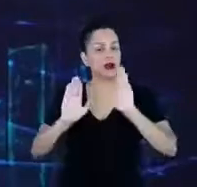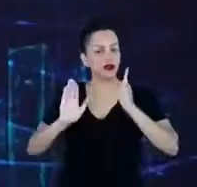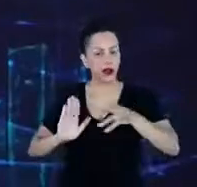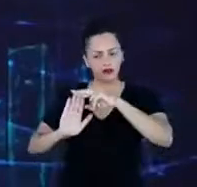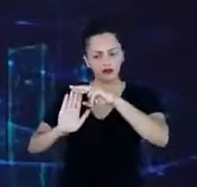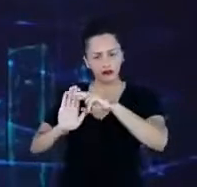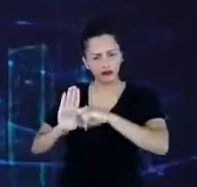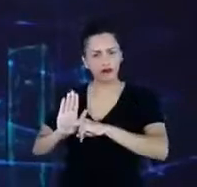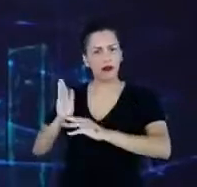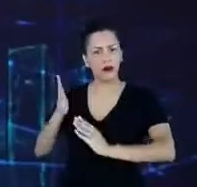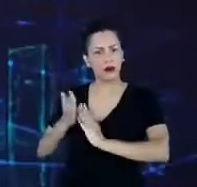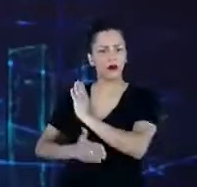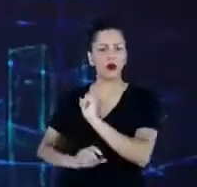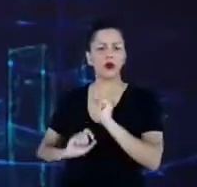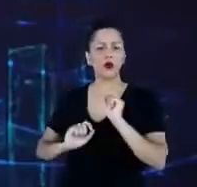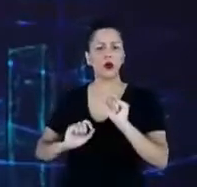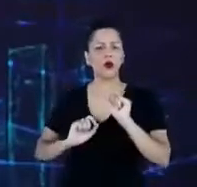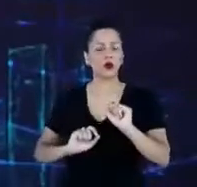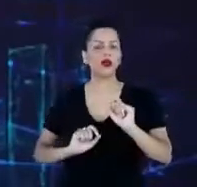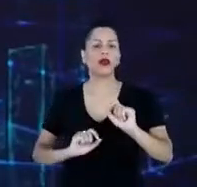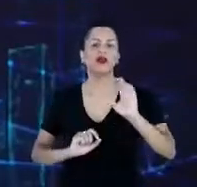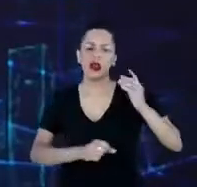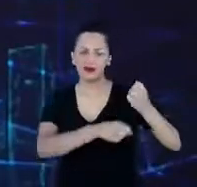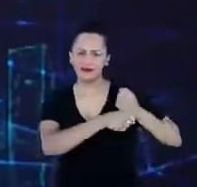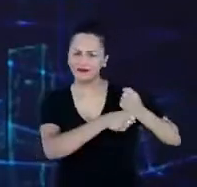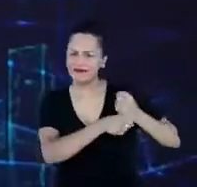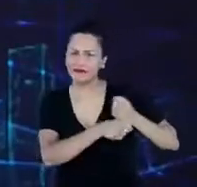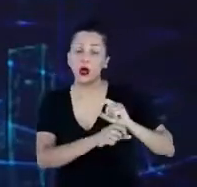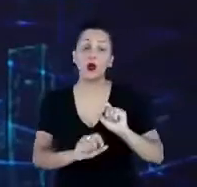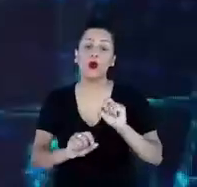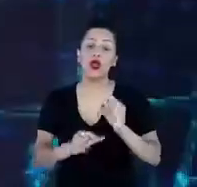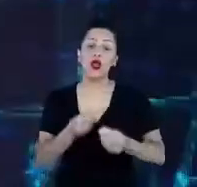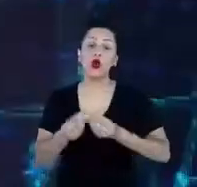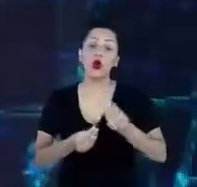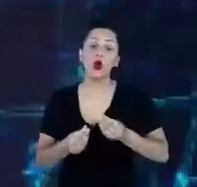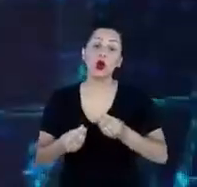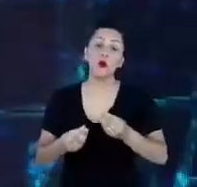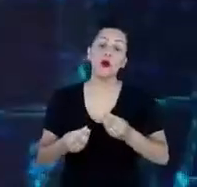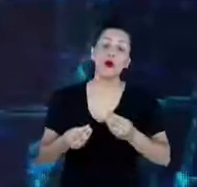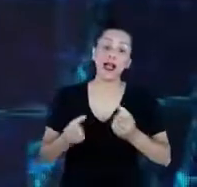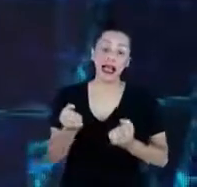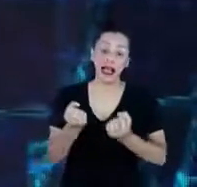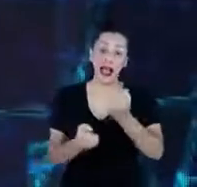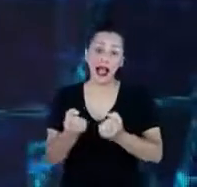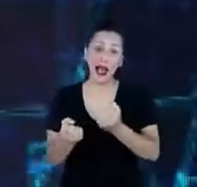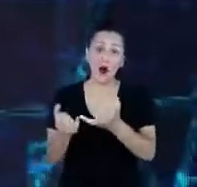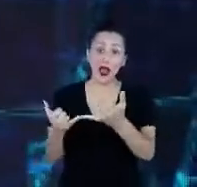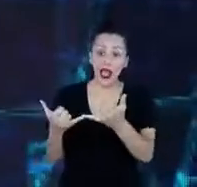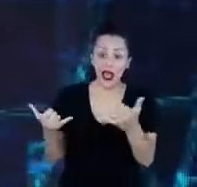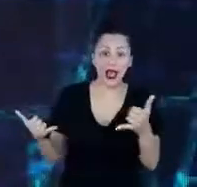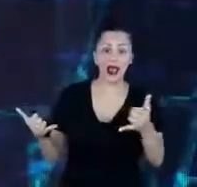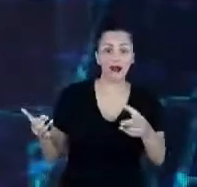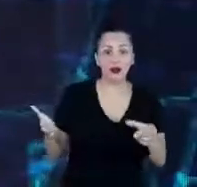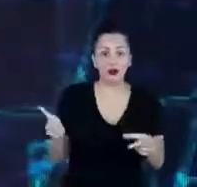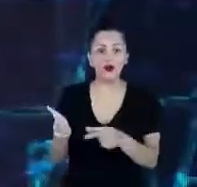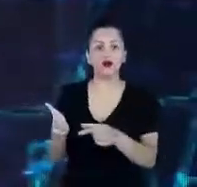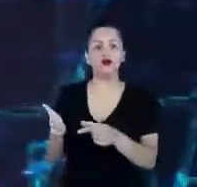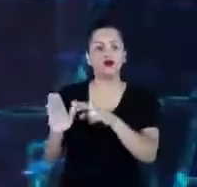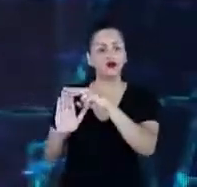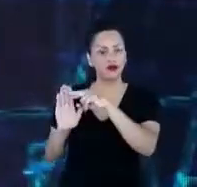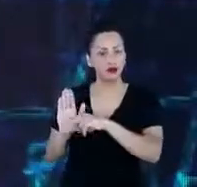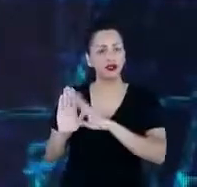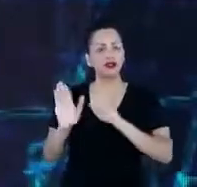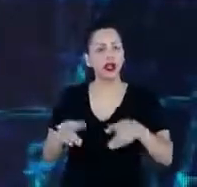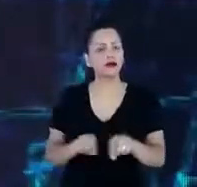as condições de recarga de veículos elétricos e seguimos avançando na regulamentação de